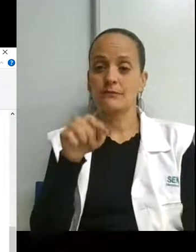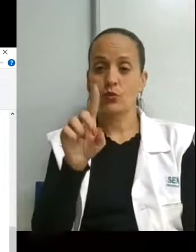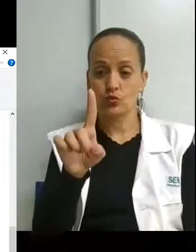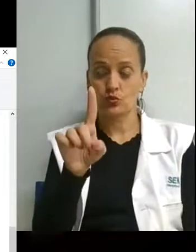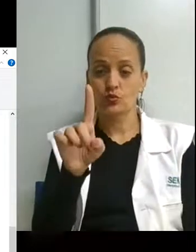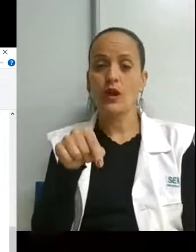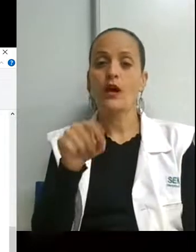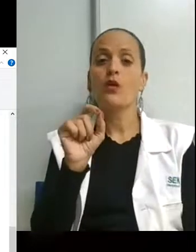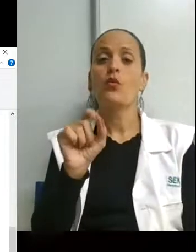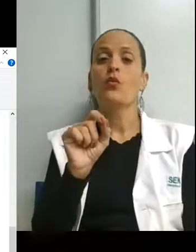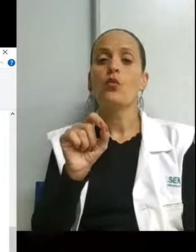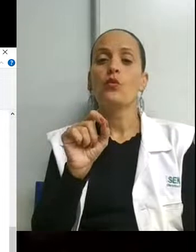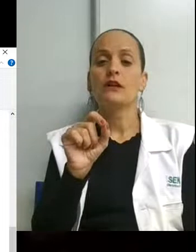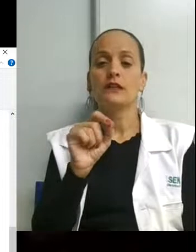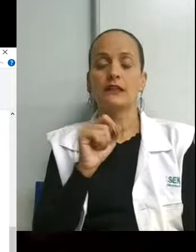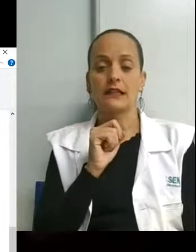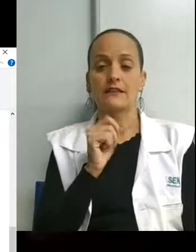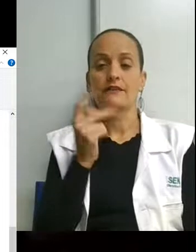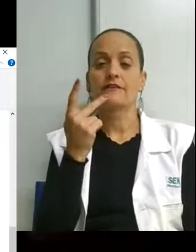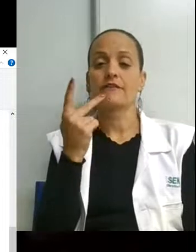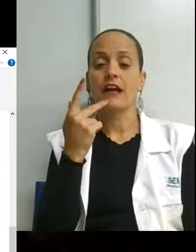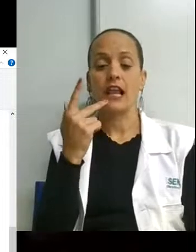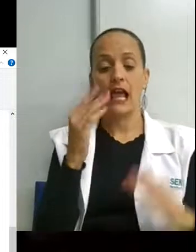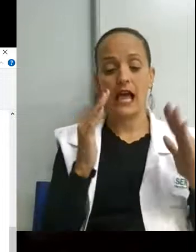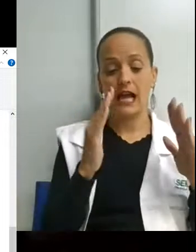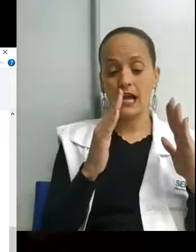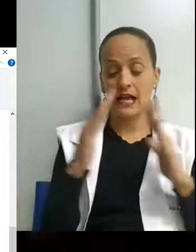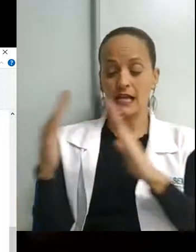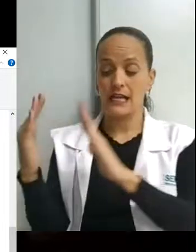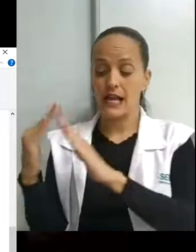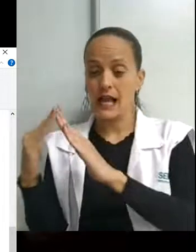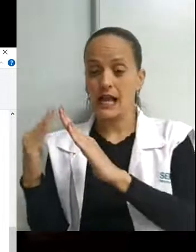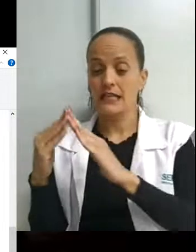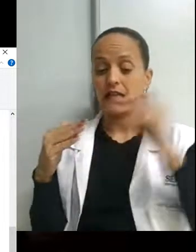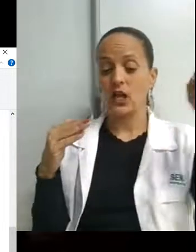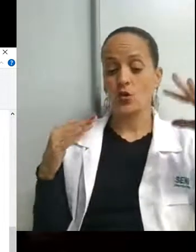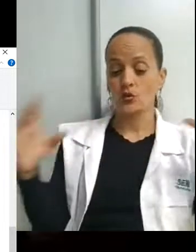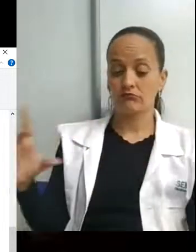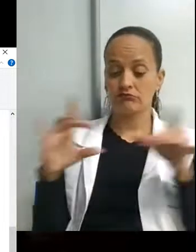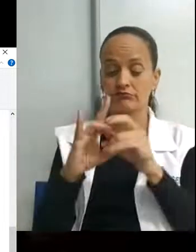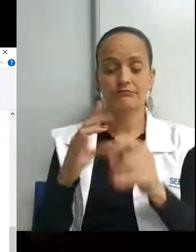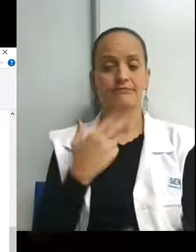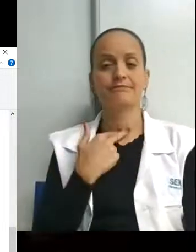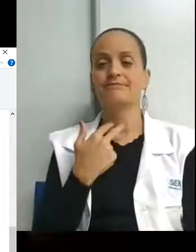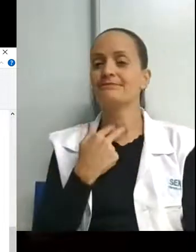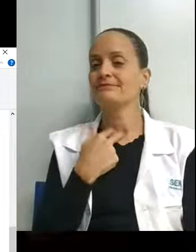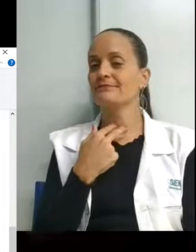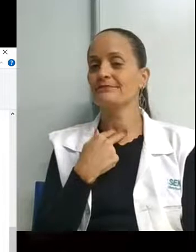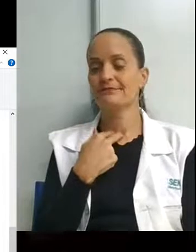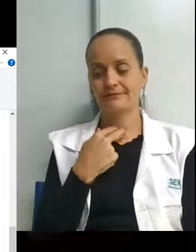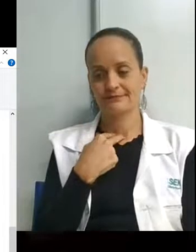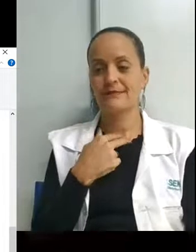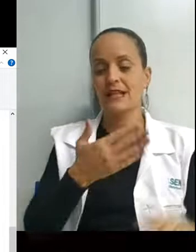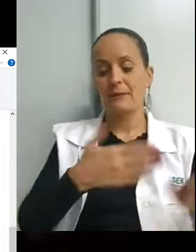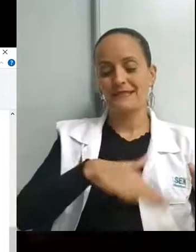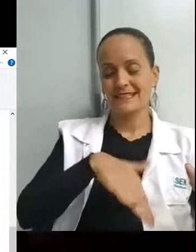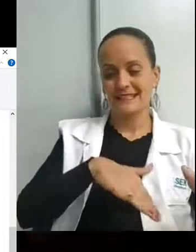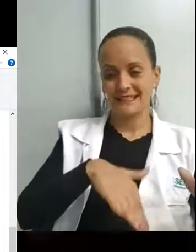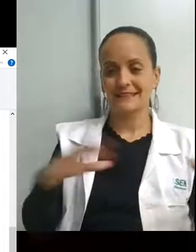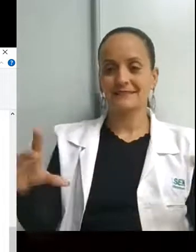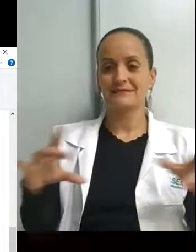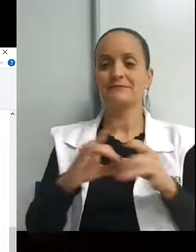né? Então, o circuito da casa não pode ser conectado ao circuito das luminárias, pois a queda de tensão na rede foi superior a